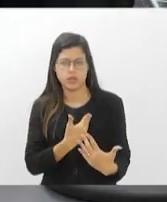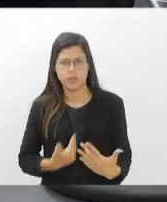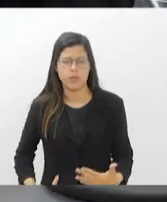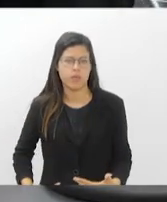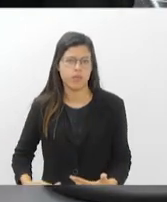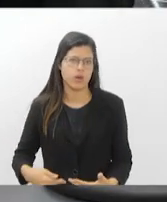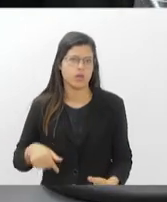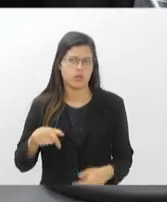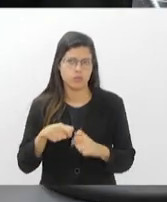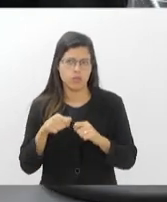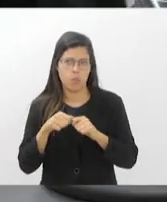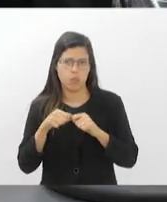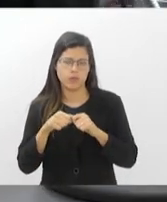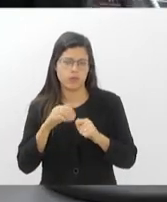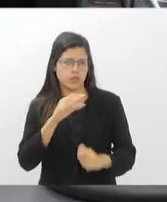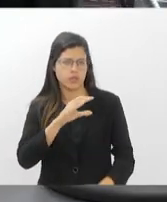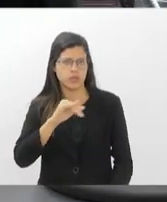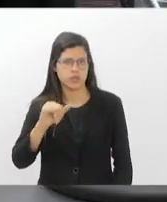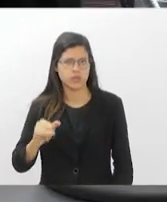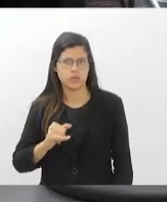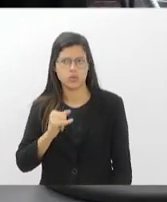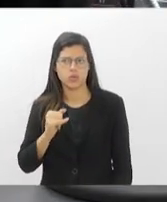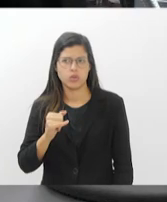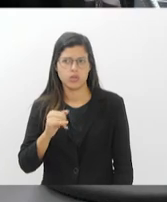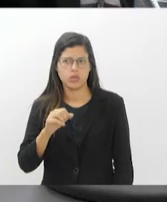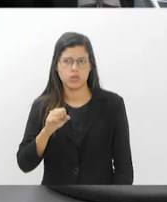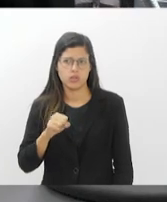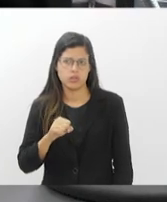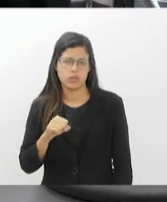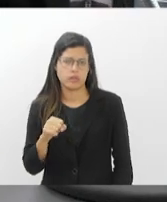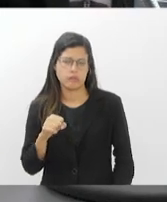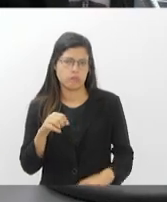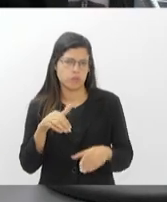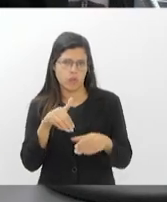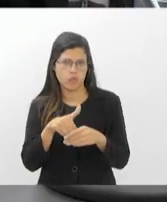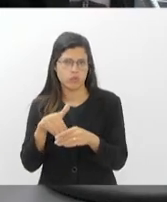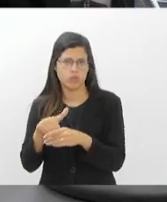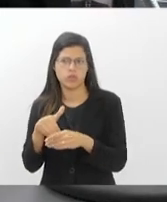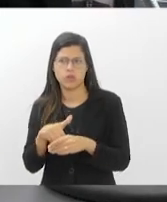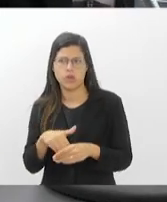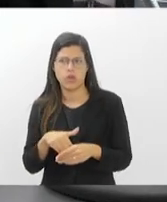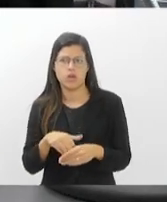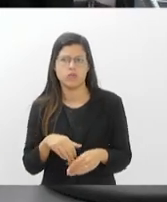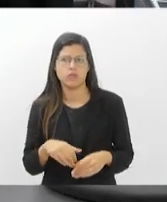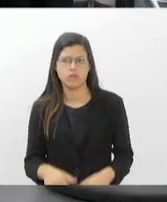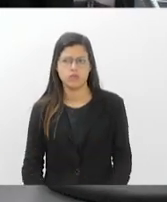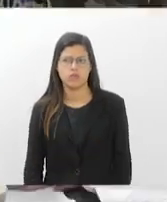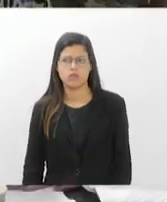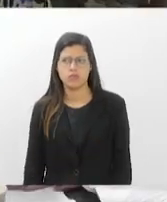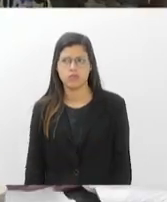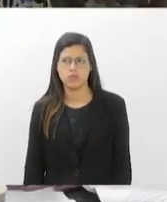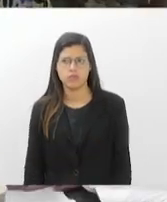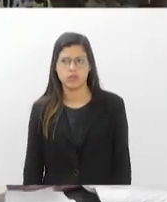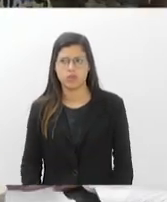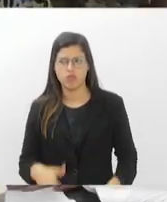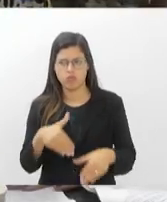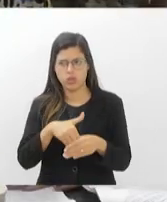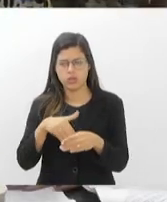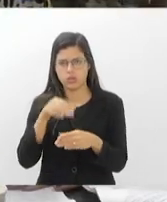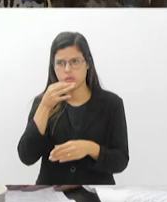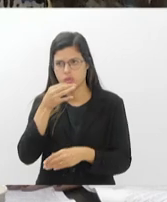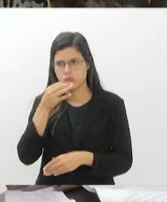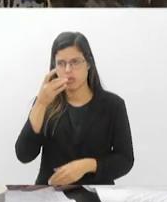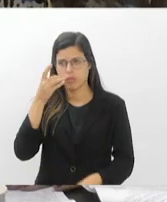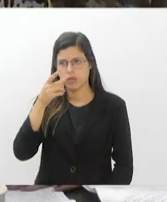Excelência colocar para o colegiado, a gente puder deferir, já fica deferida a realização da audiência pública. Então, colocando em votação a sugestão do deputado